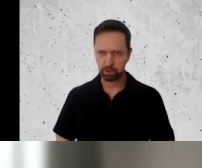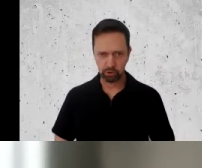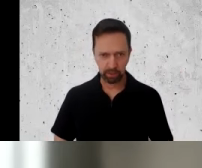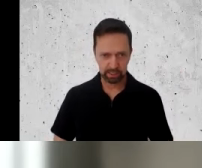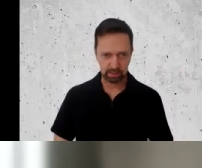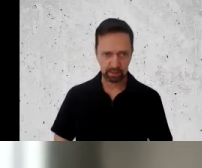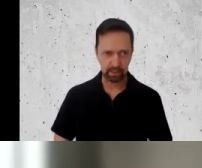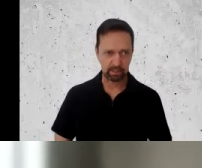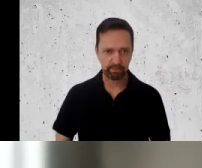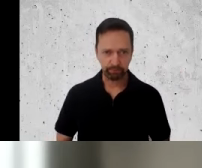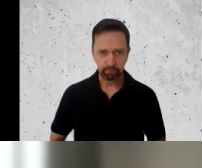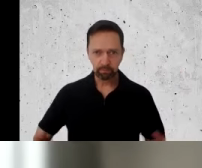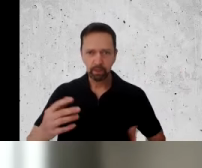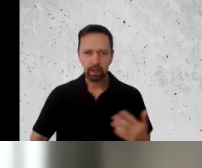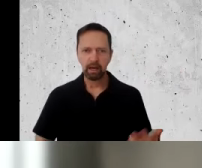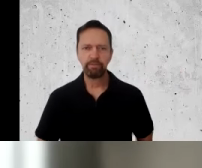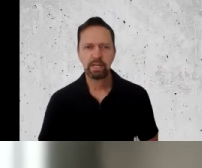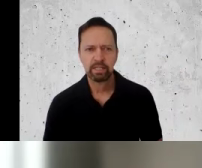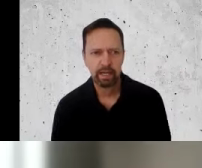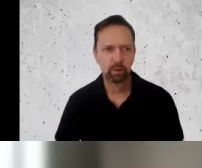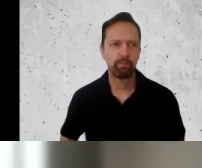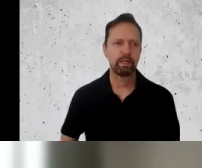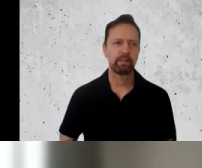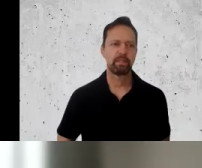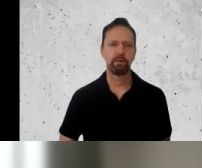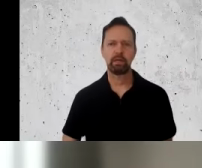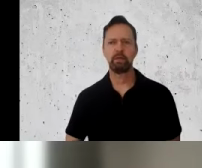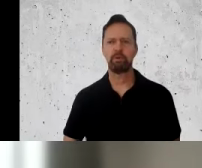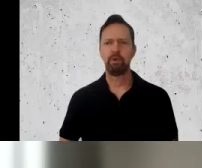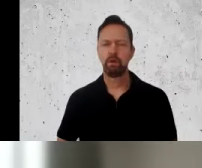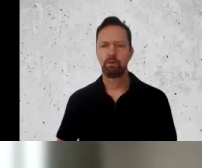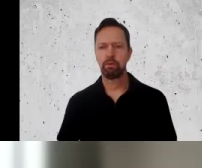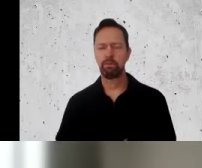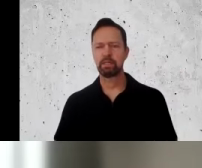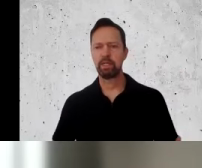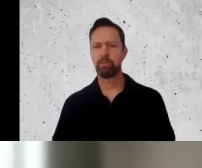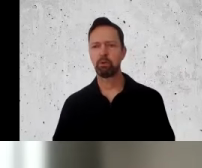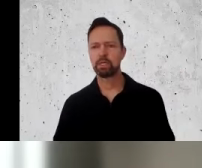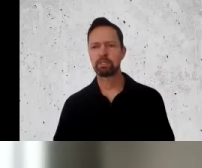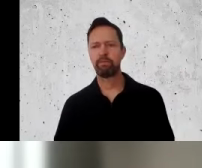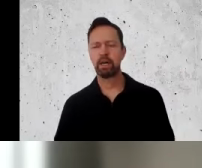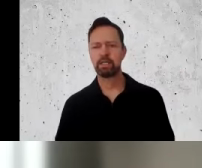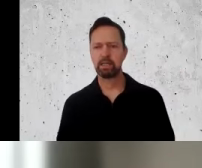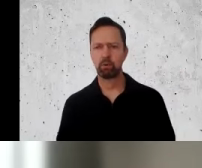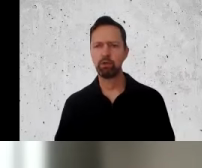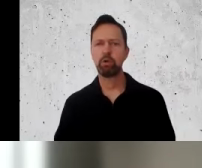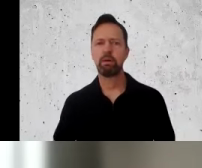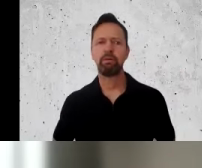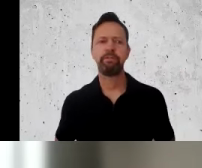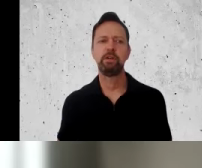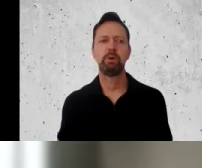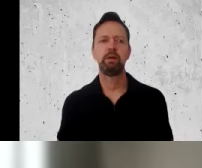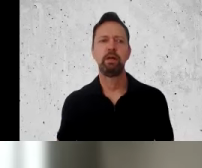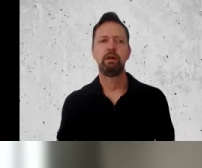vou falar um pouquinho sobre esses três. Aí eu fiz essa comparação aqui. Uma das grandes perguntas que você faz é essa. Quanto